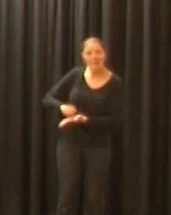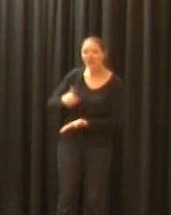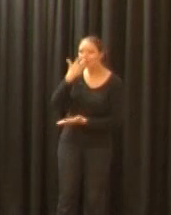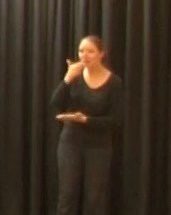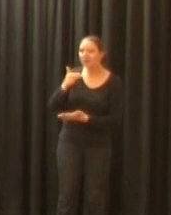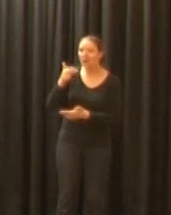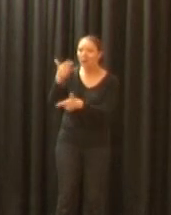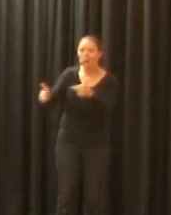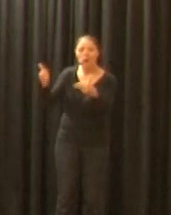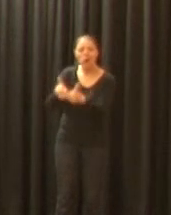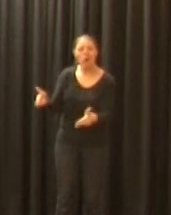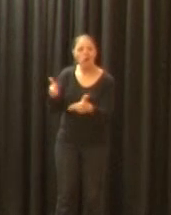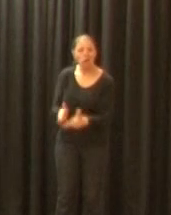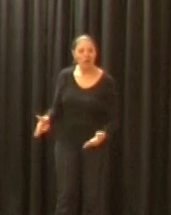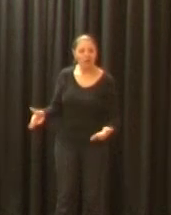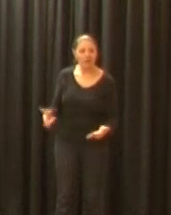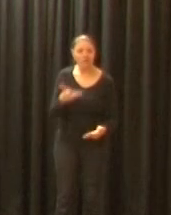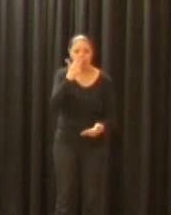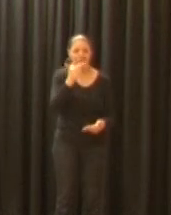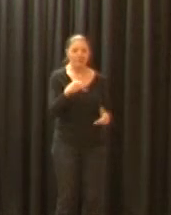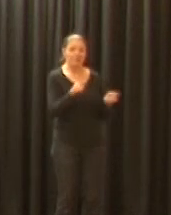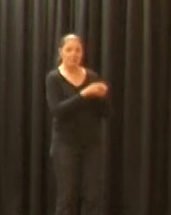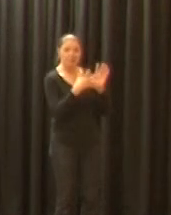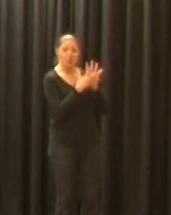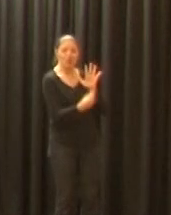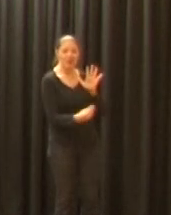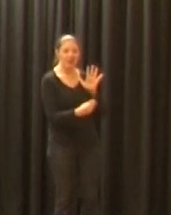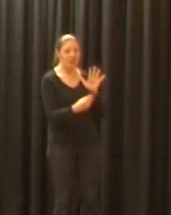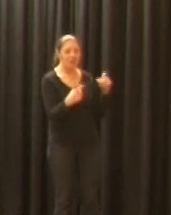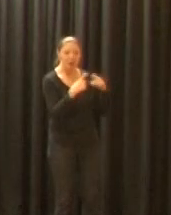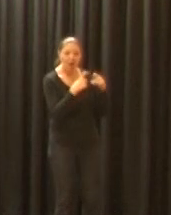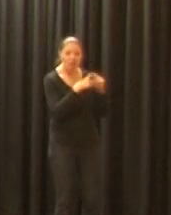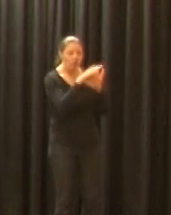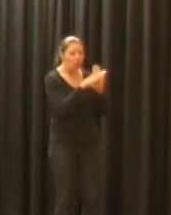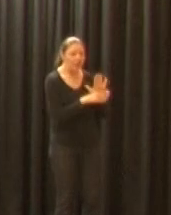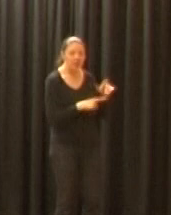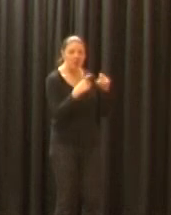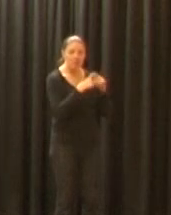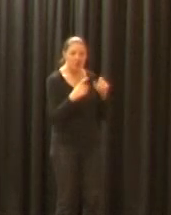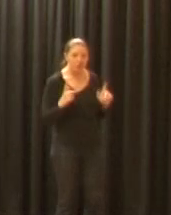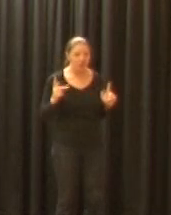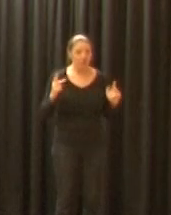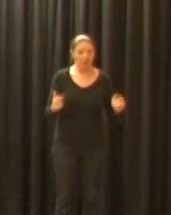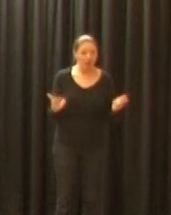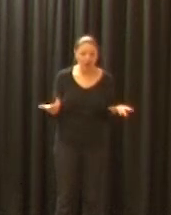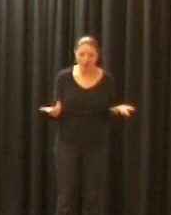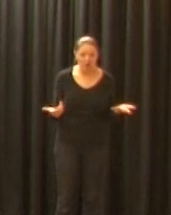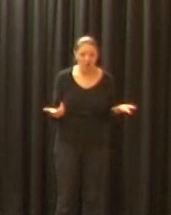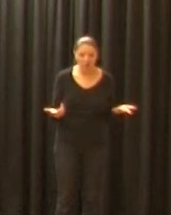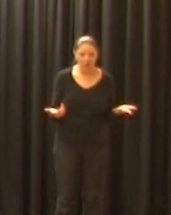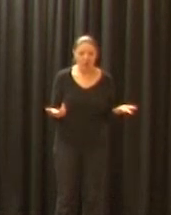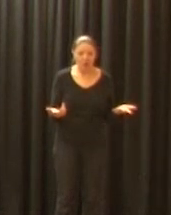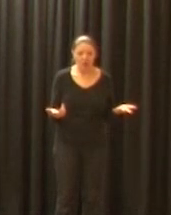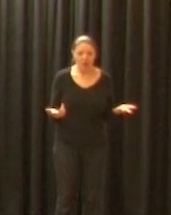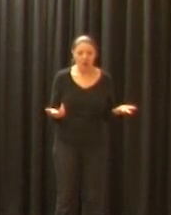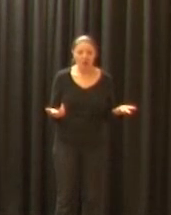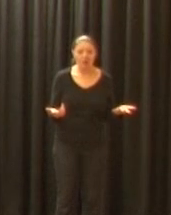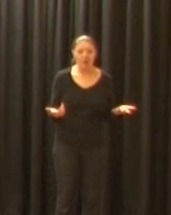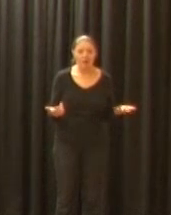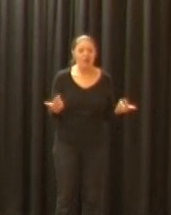é chato no Monteiro México, porque o Monteiro México é aquilo que a Maria Fécia acabou de falar na Fala Terra, né?